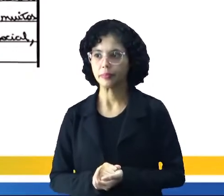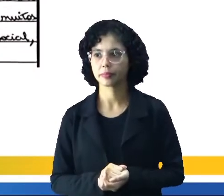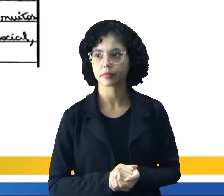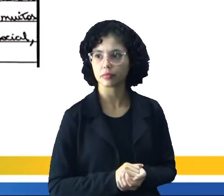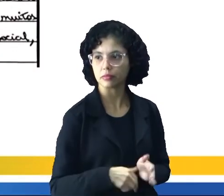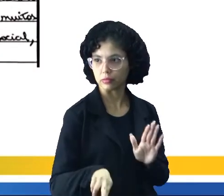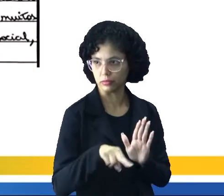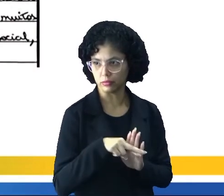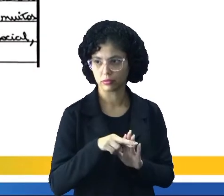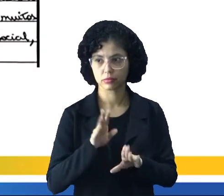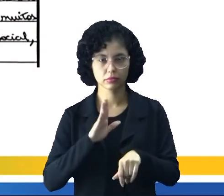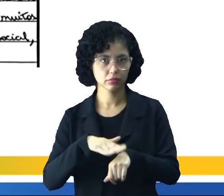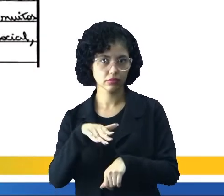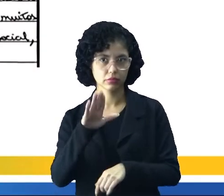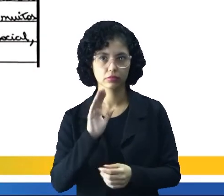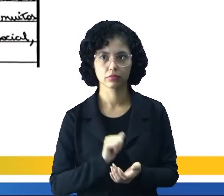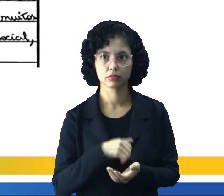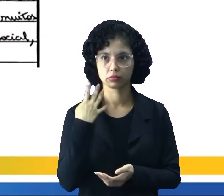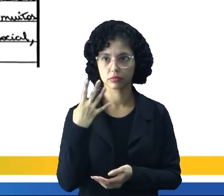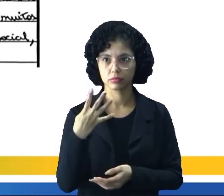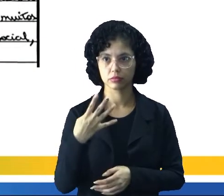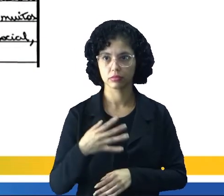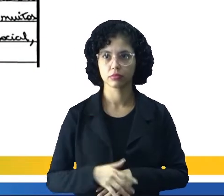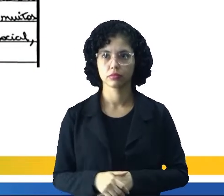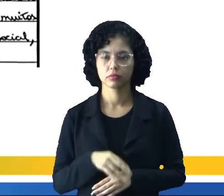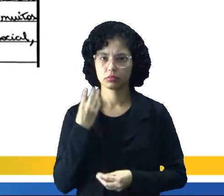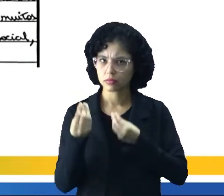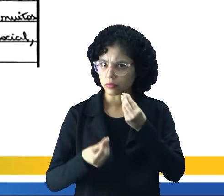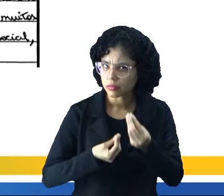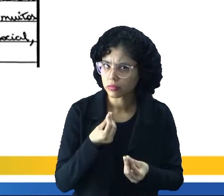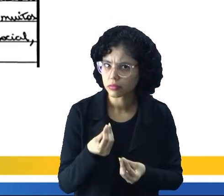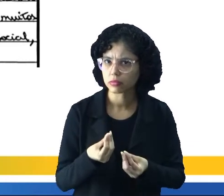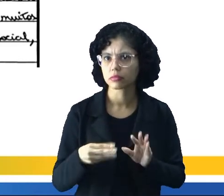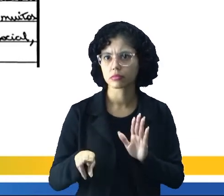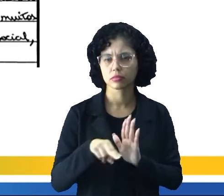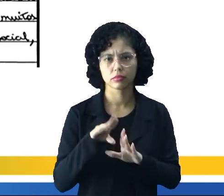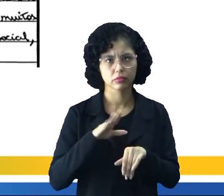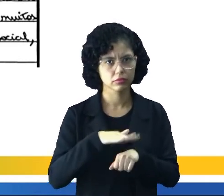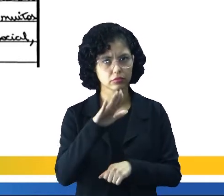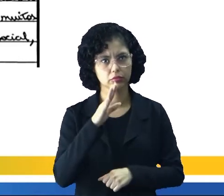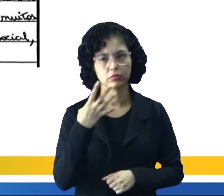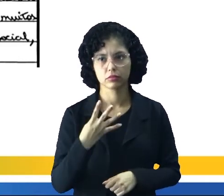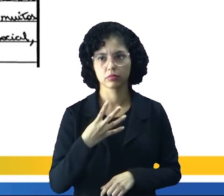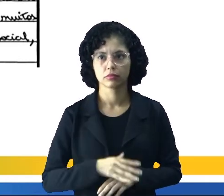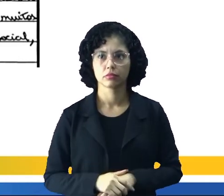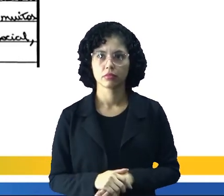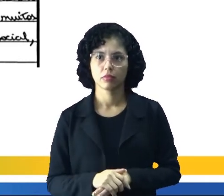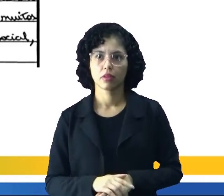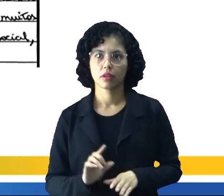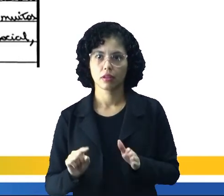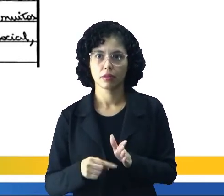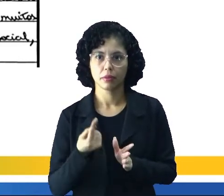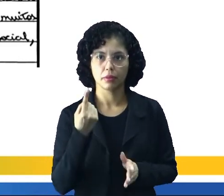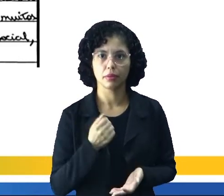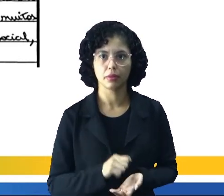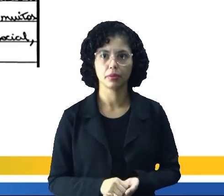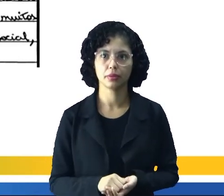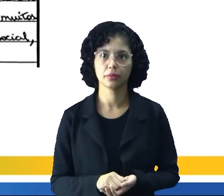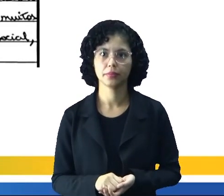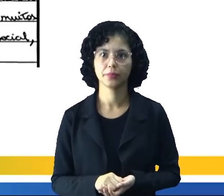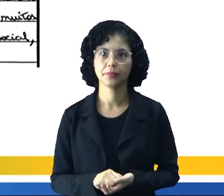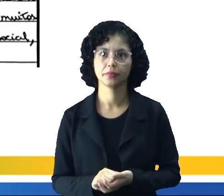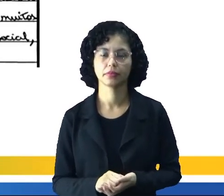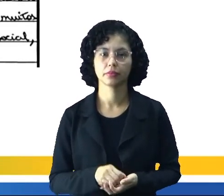Nós temos a nota máxima na competência 4. Como obter essa nota máxima, né? Primeiro, para obter a